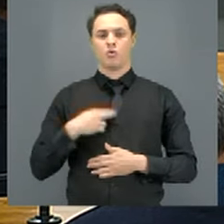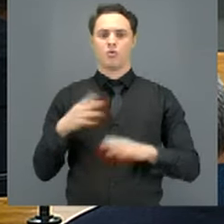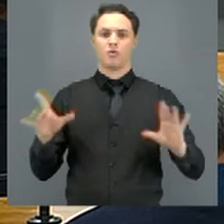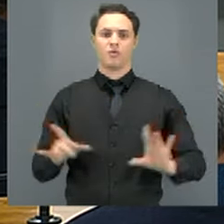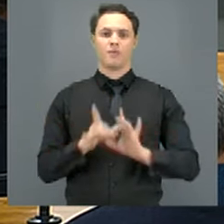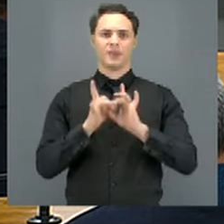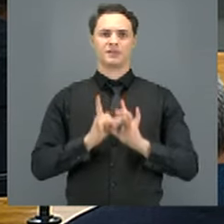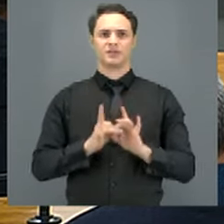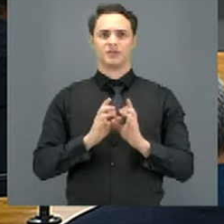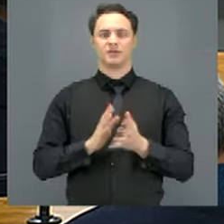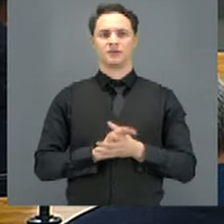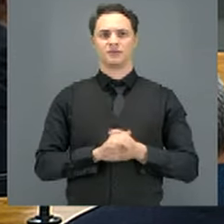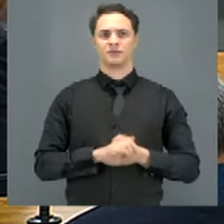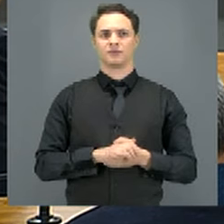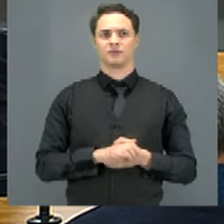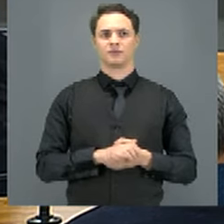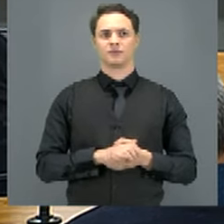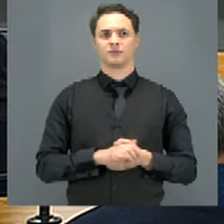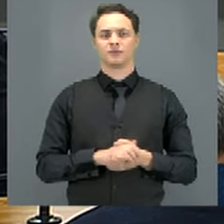parcerias?